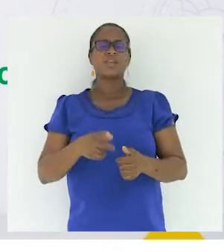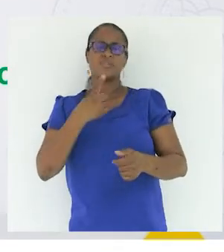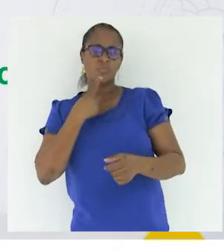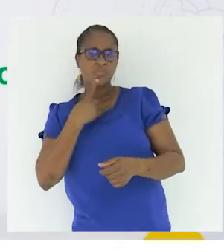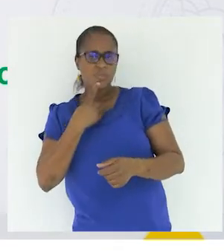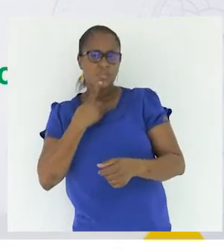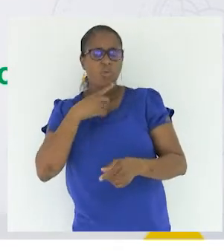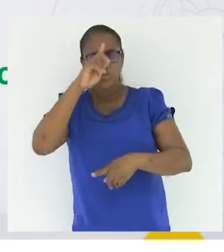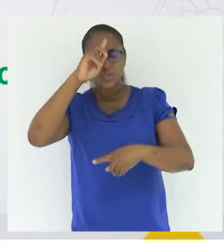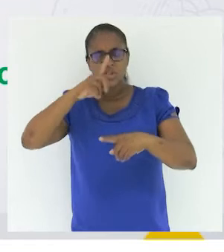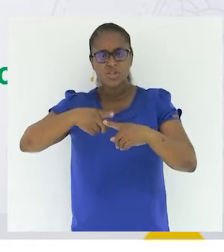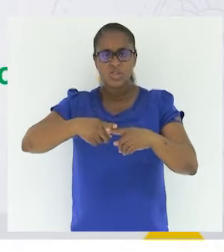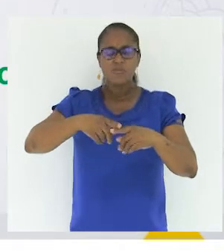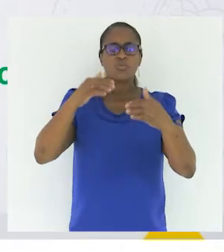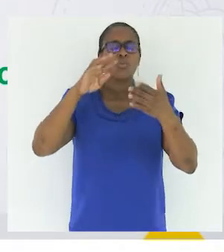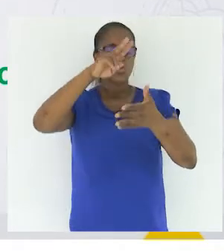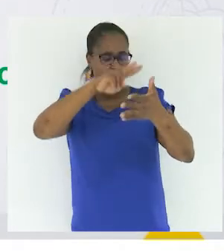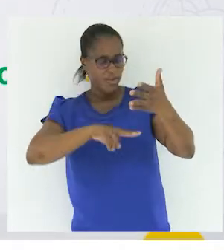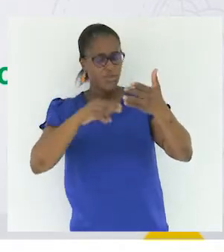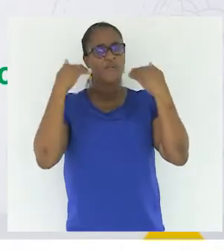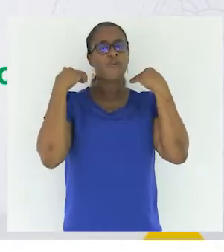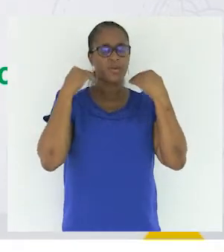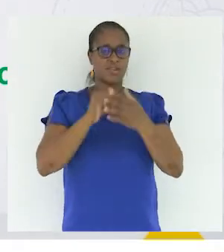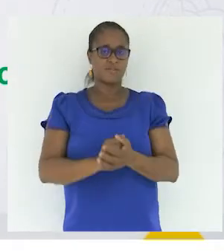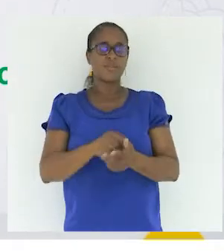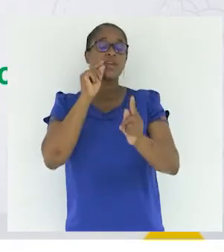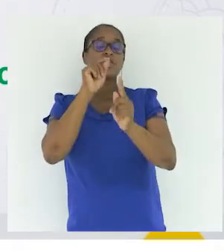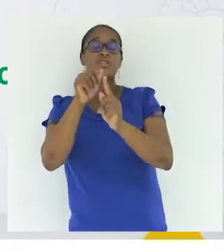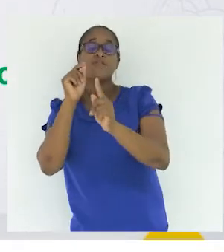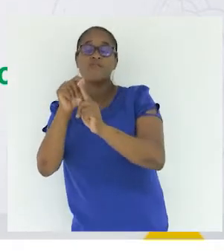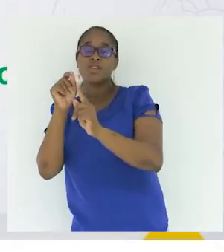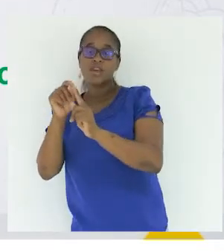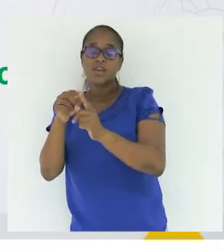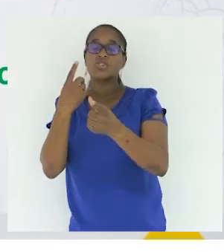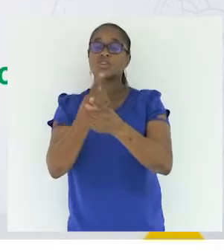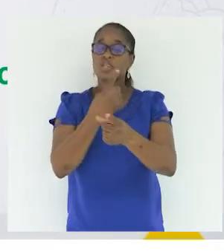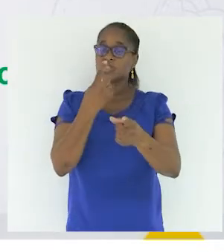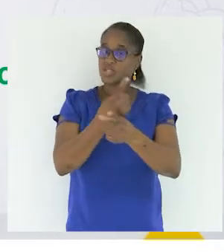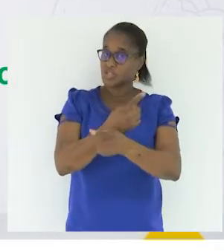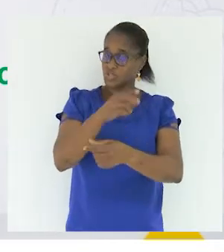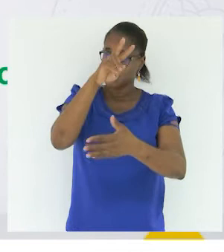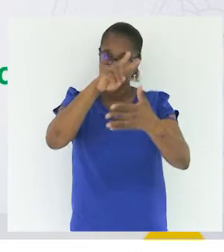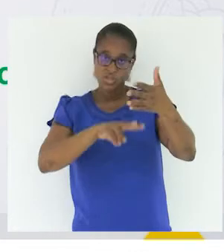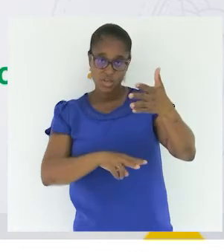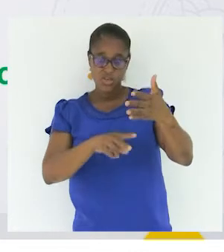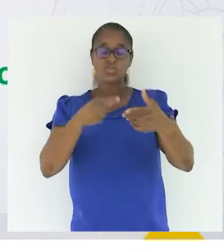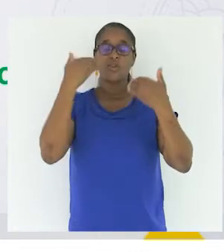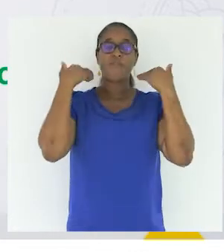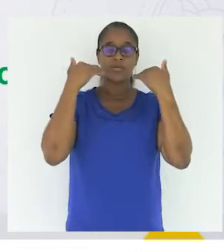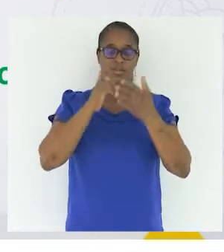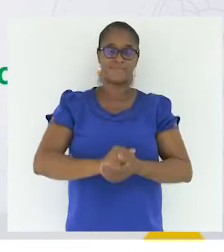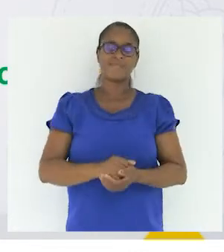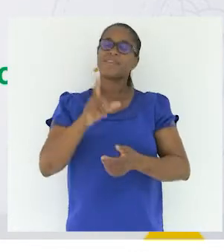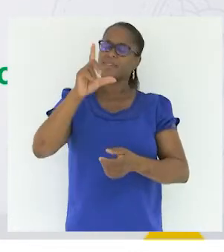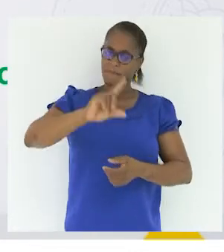compreender a finalidade do texto informativo, identificar as características do texto informativo